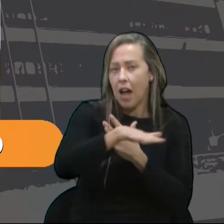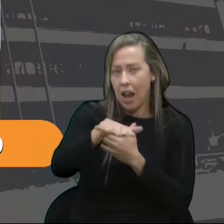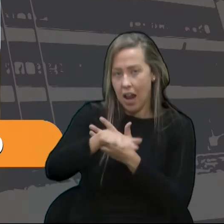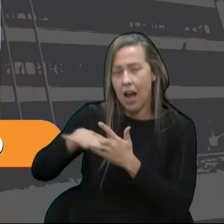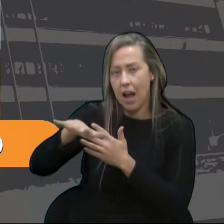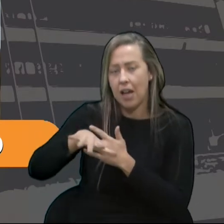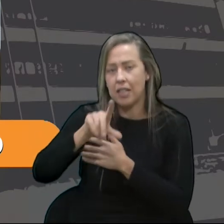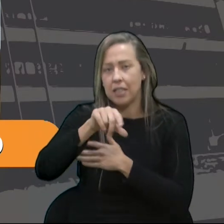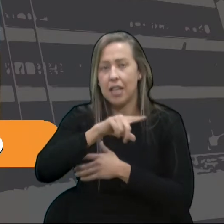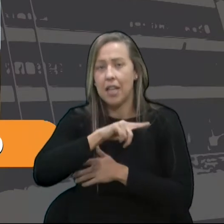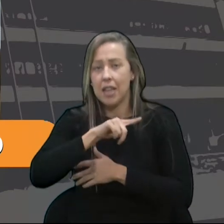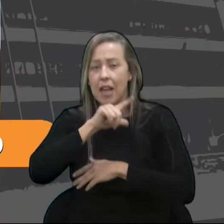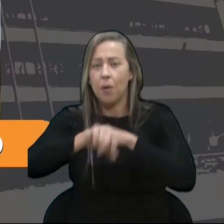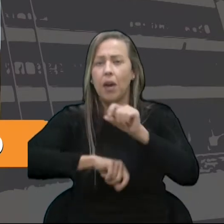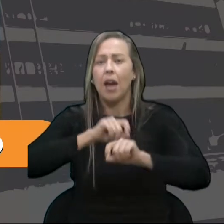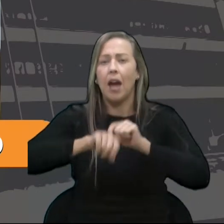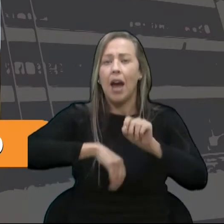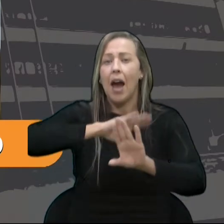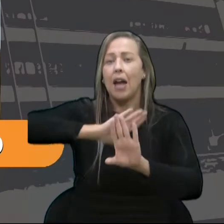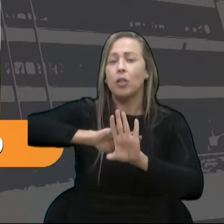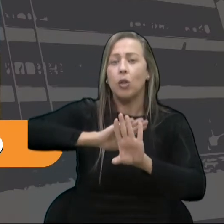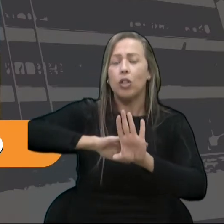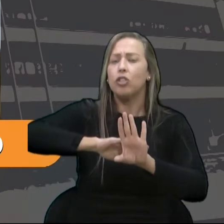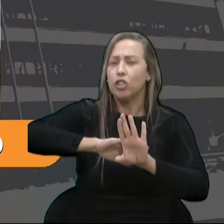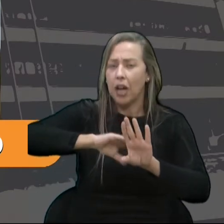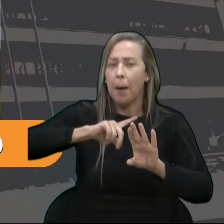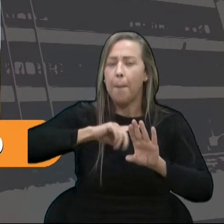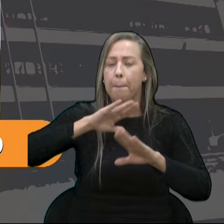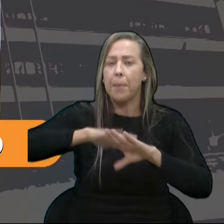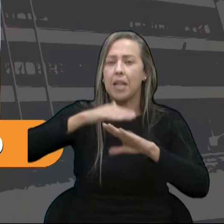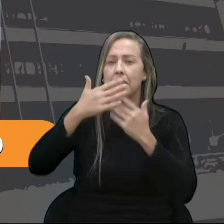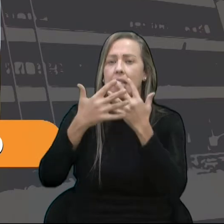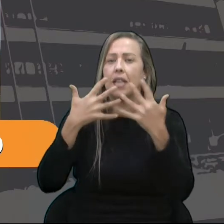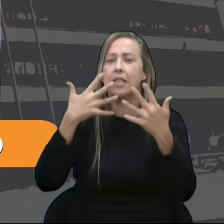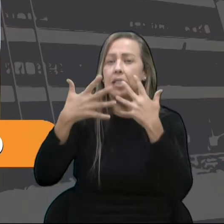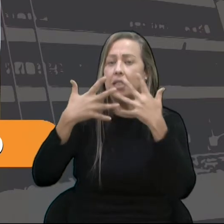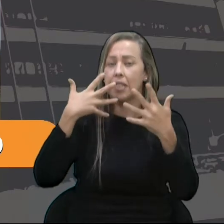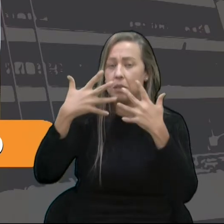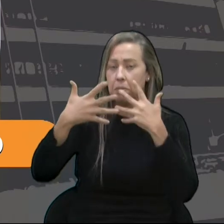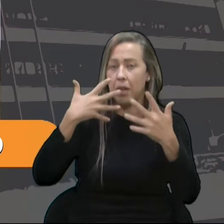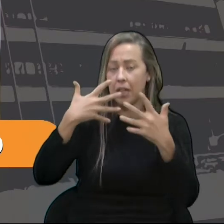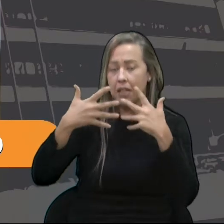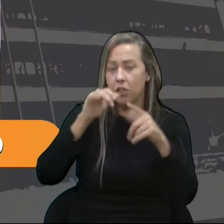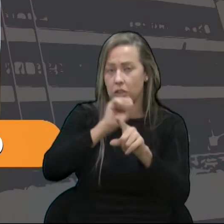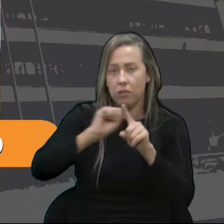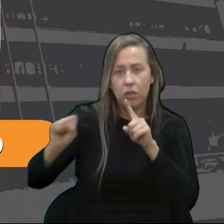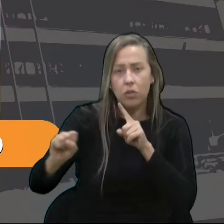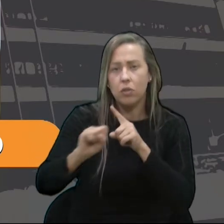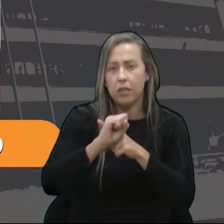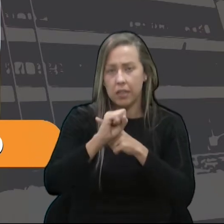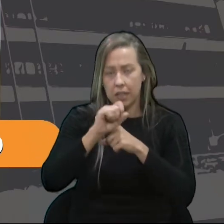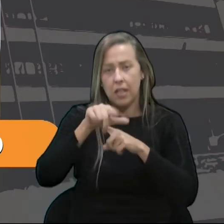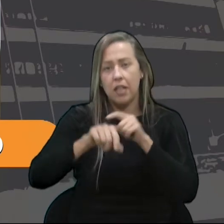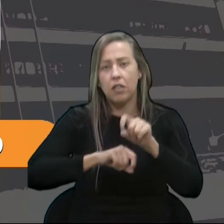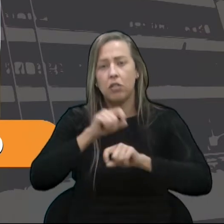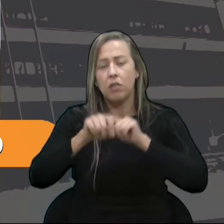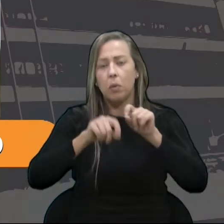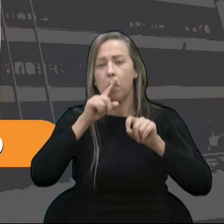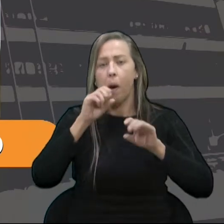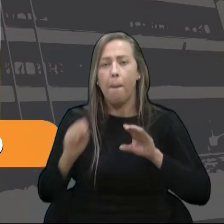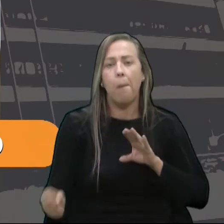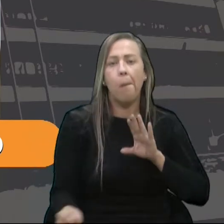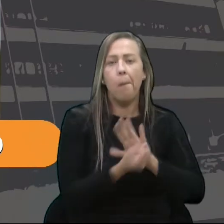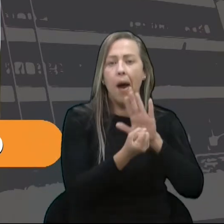também questões ideológicas que deveriam estar mais transparentes, né? Que não é o costume da nossa sociedade, de rotular os órgãos